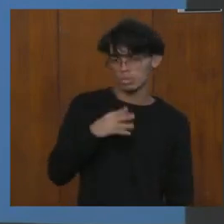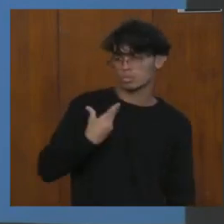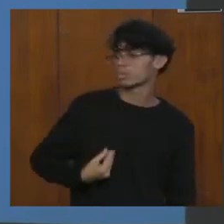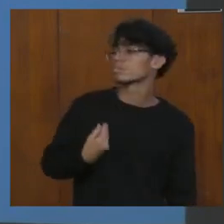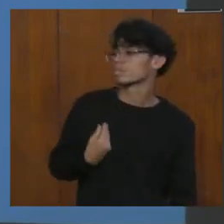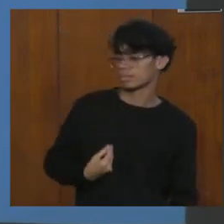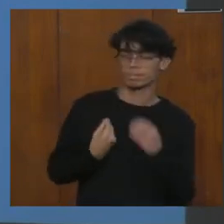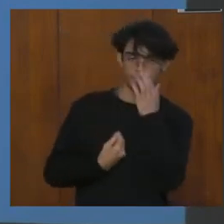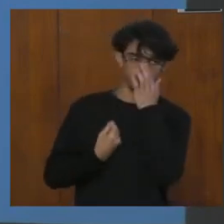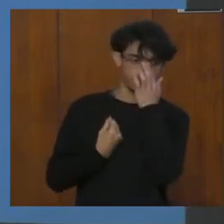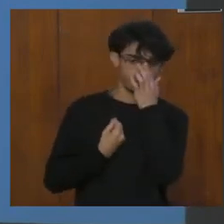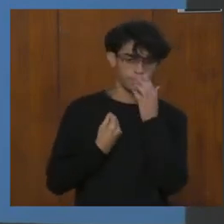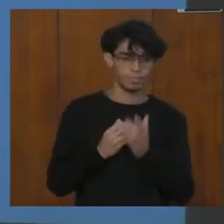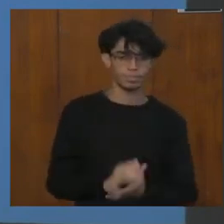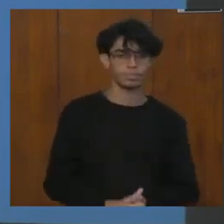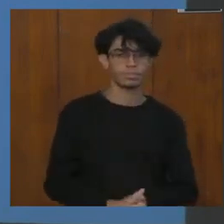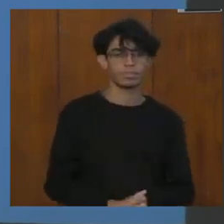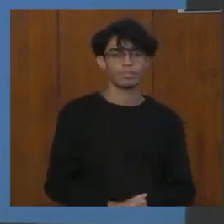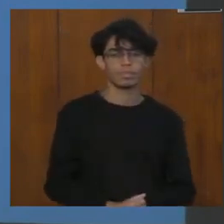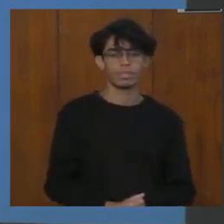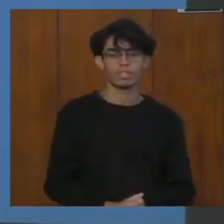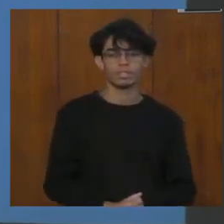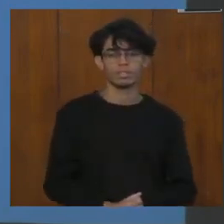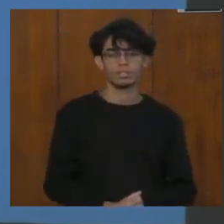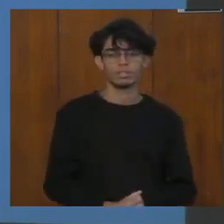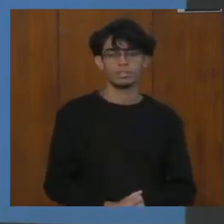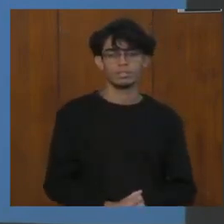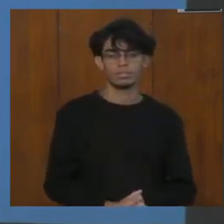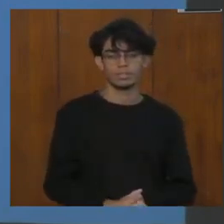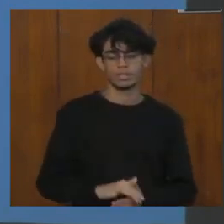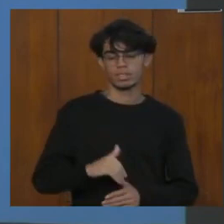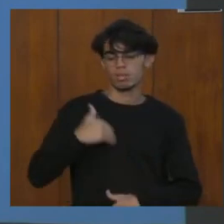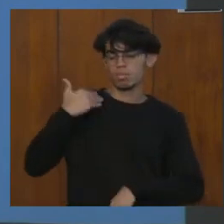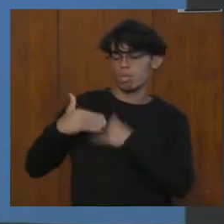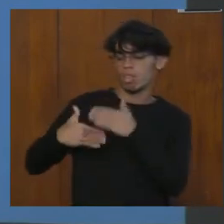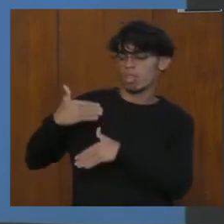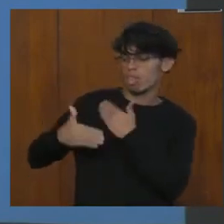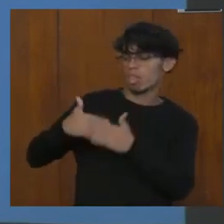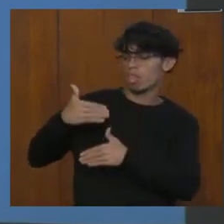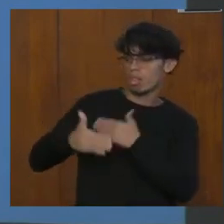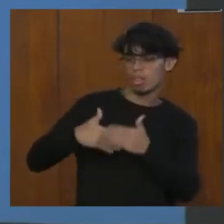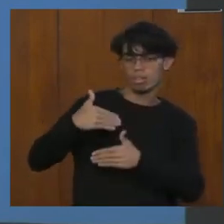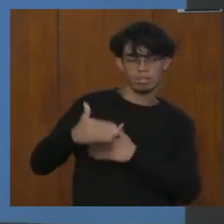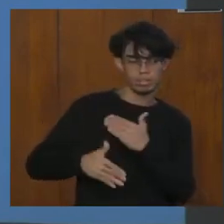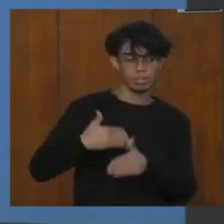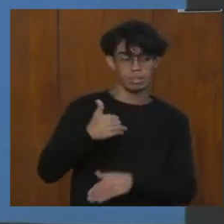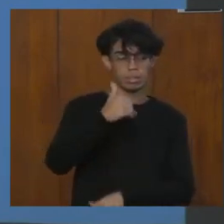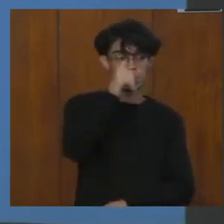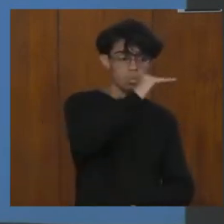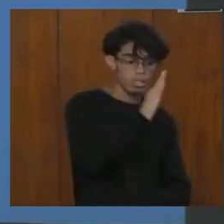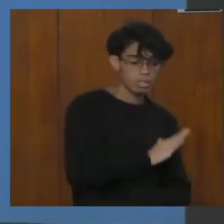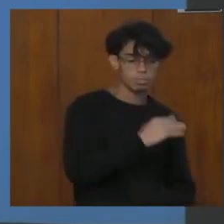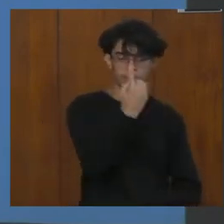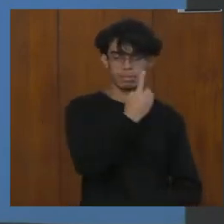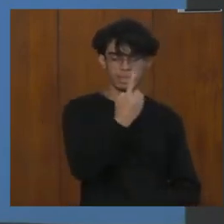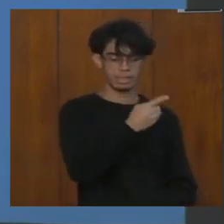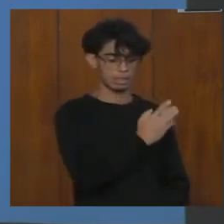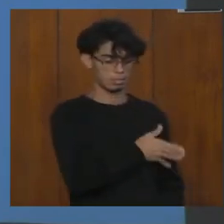CIV. Né? Aí, tal, o que aconteceu? Foi melhorando e tal. Chegou no Brasil, a primeira